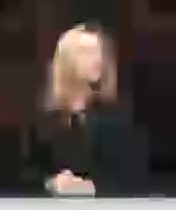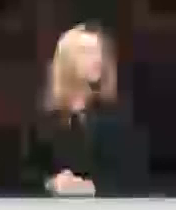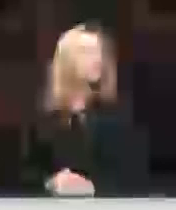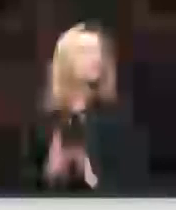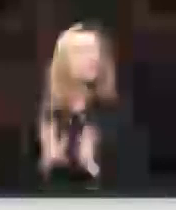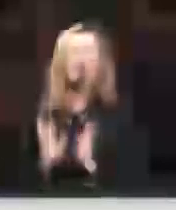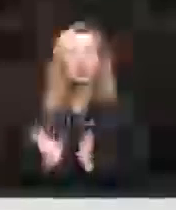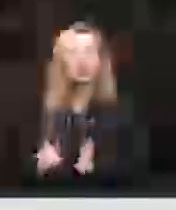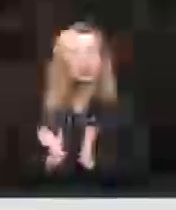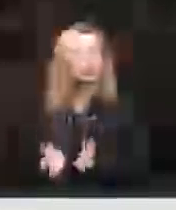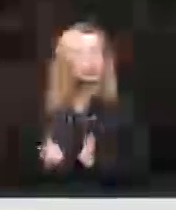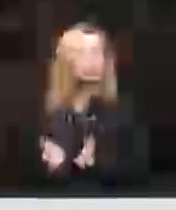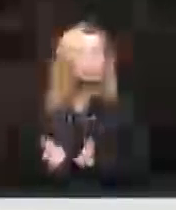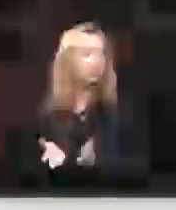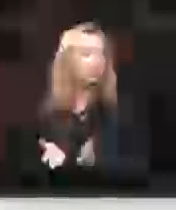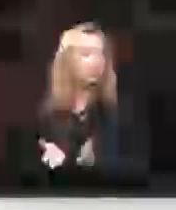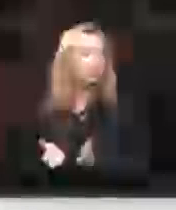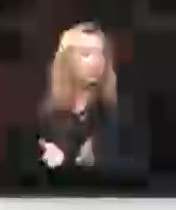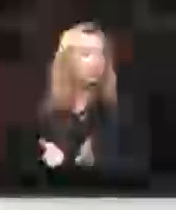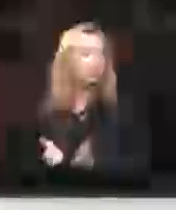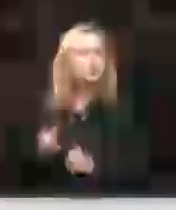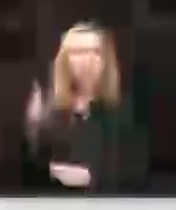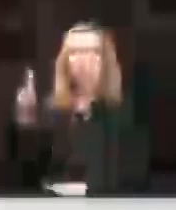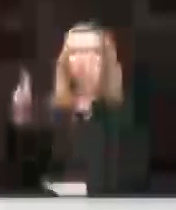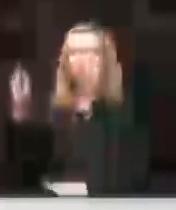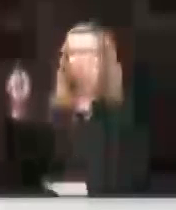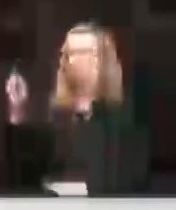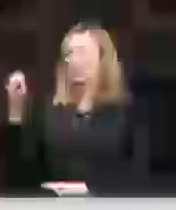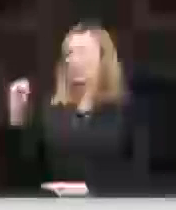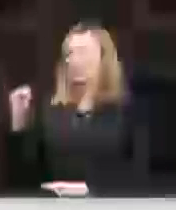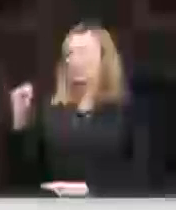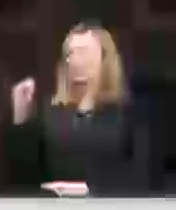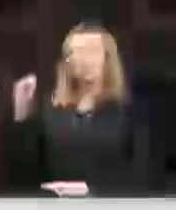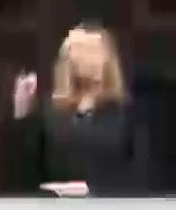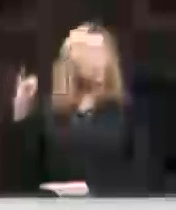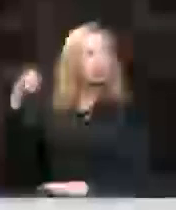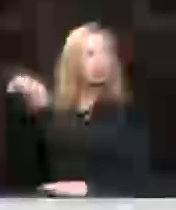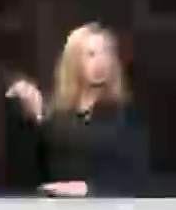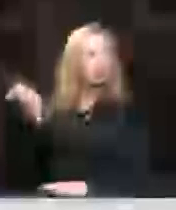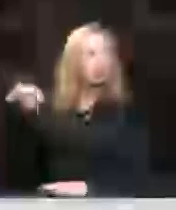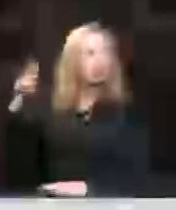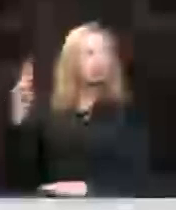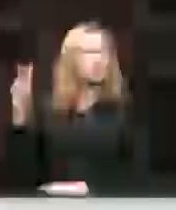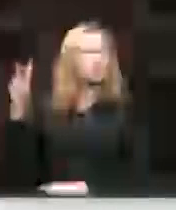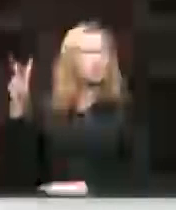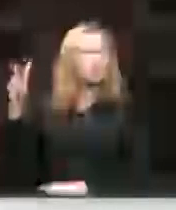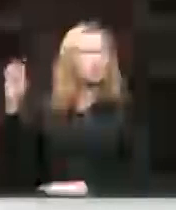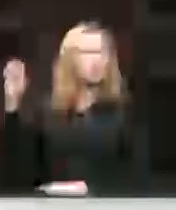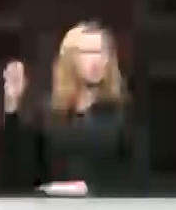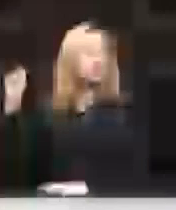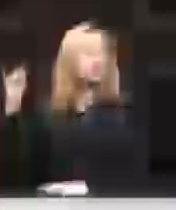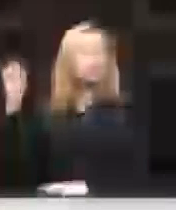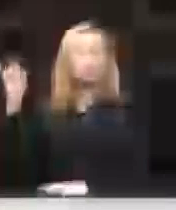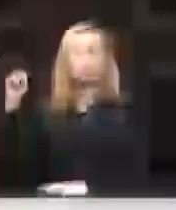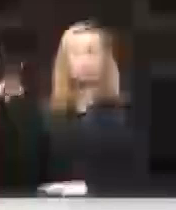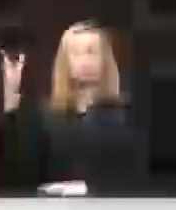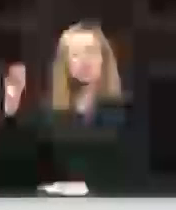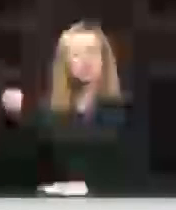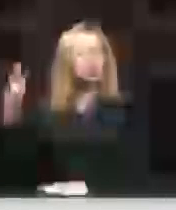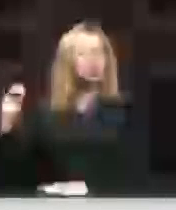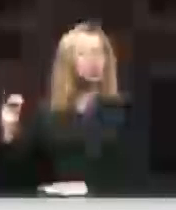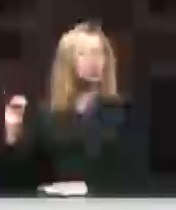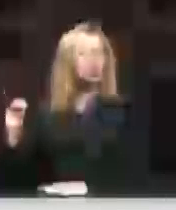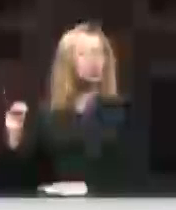agora de desinvestimento. Não falam mais na venda de ativos. E